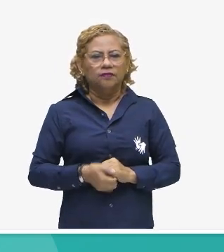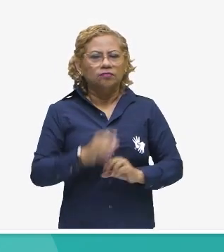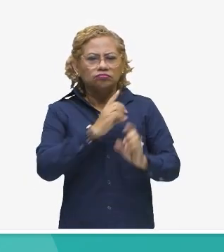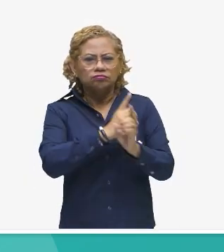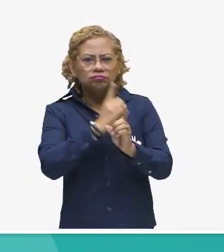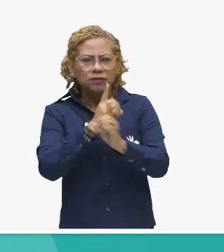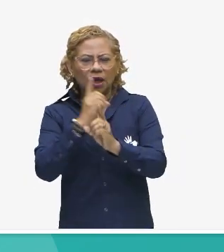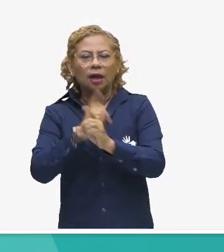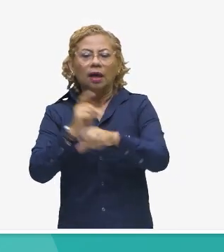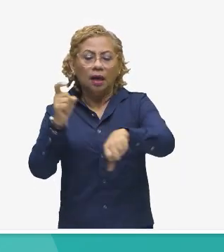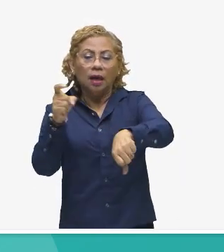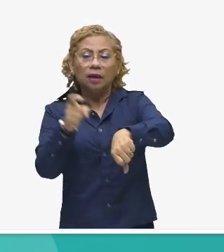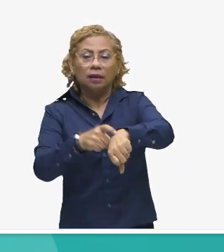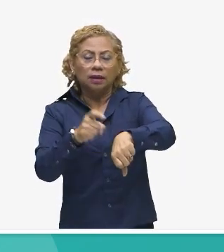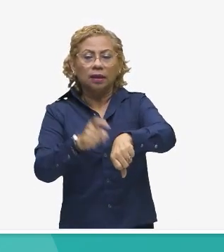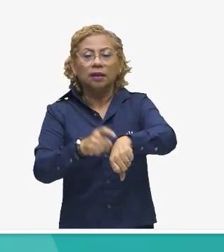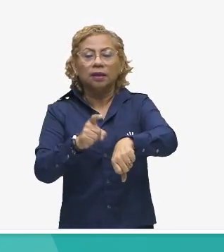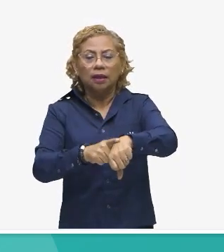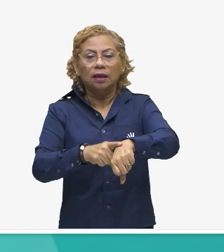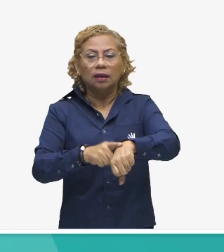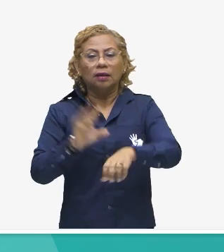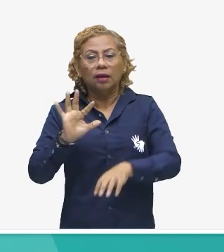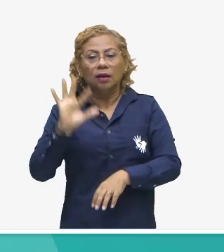tempo eles estão.